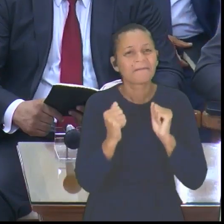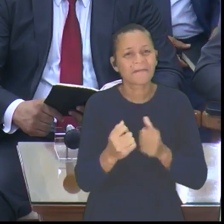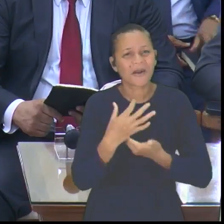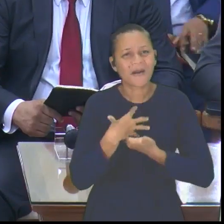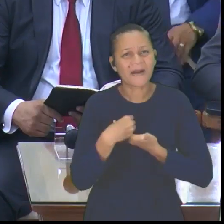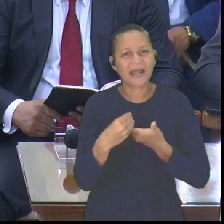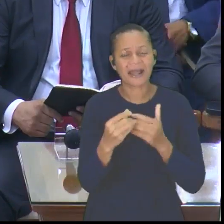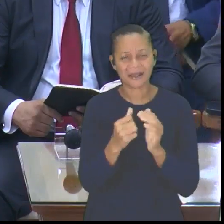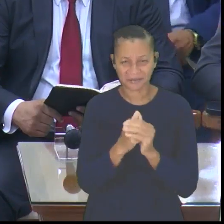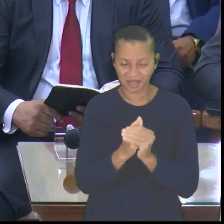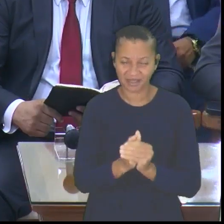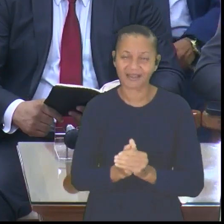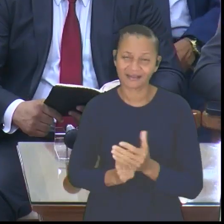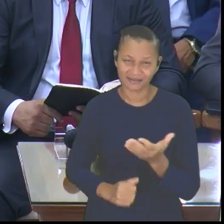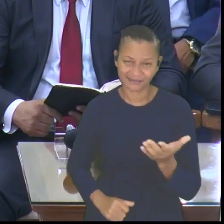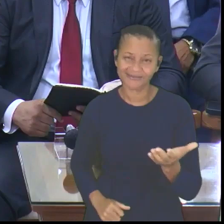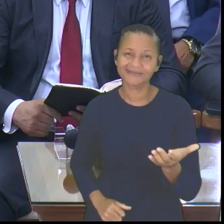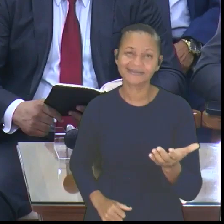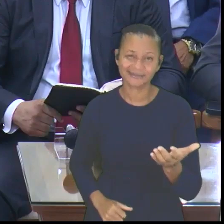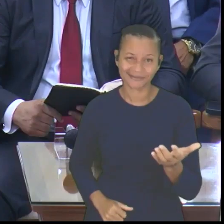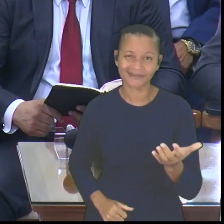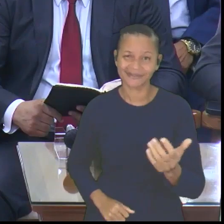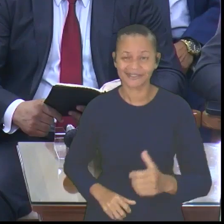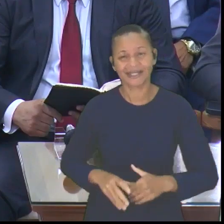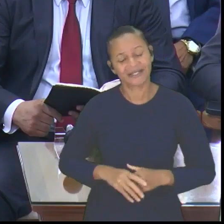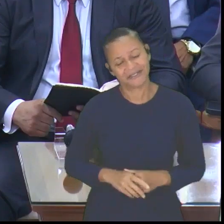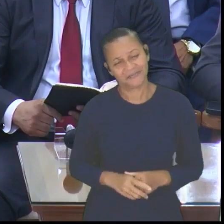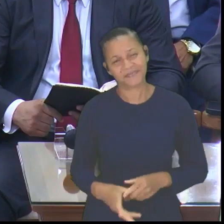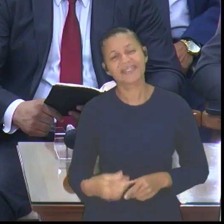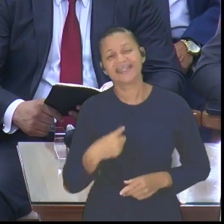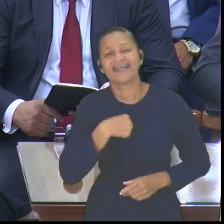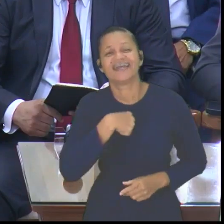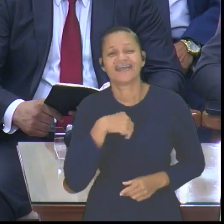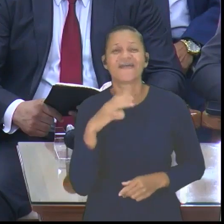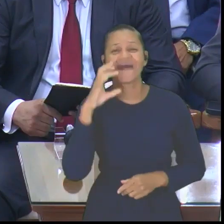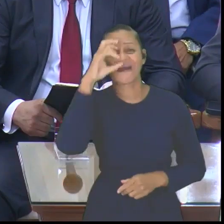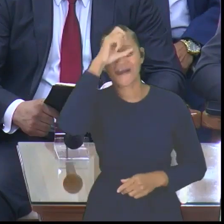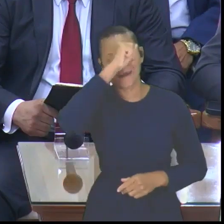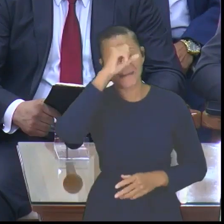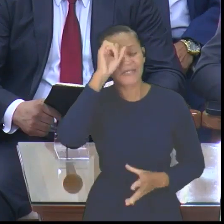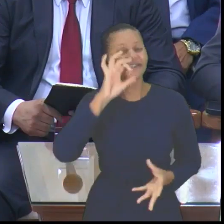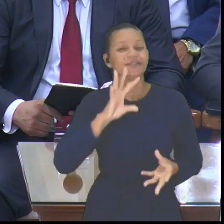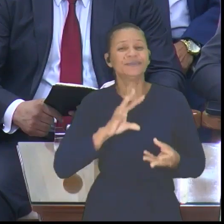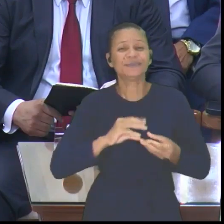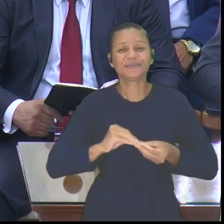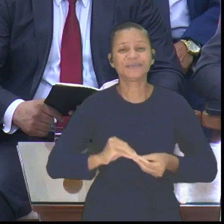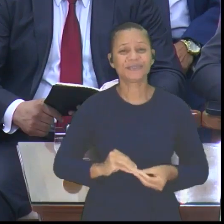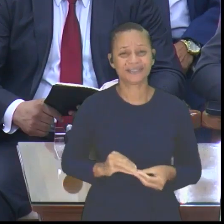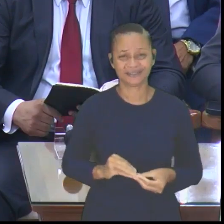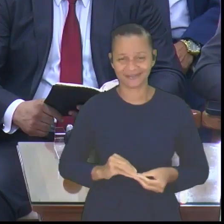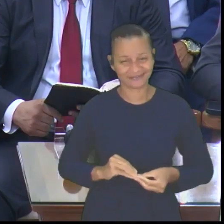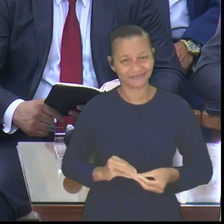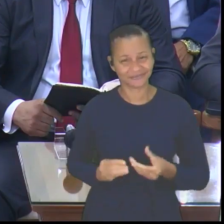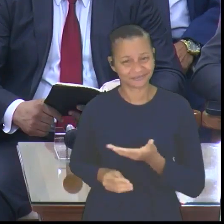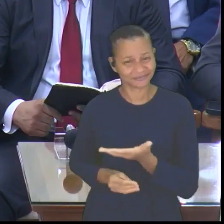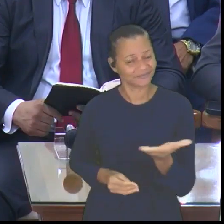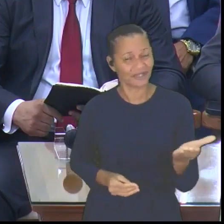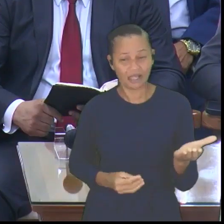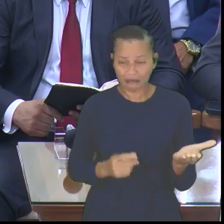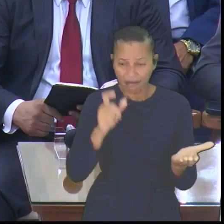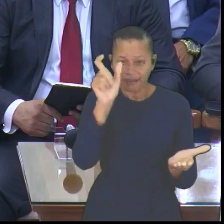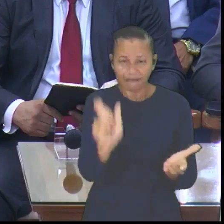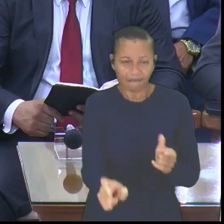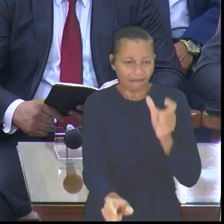por isso, irmãos? Então, eu aprendo aqui, em resumo, que os homens